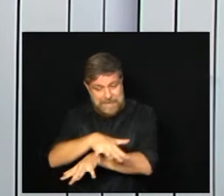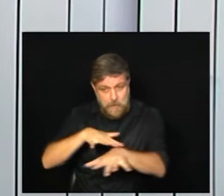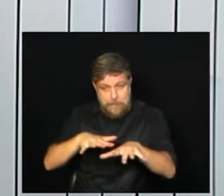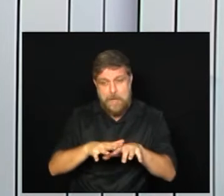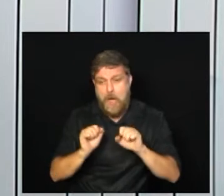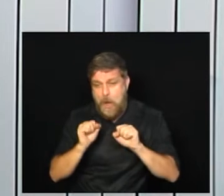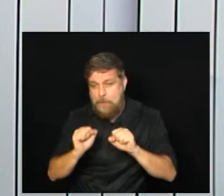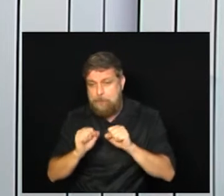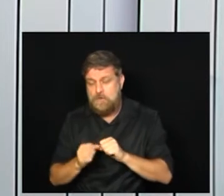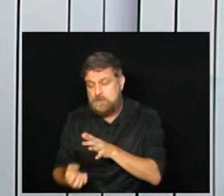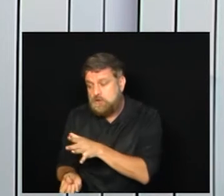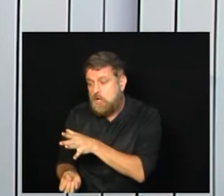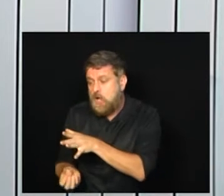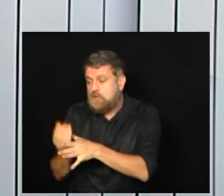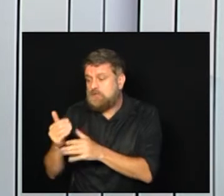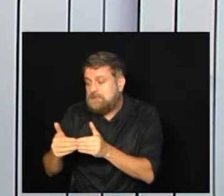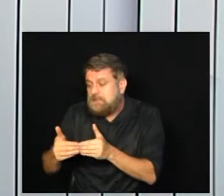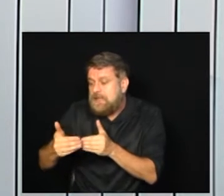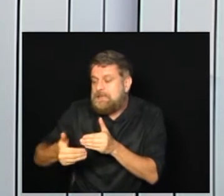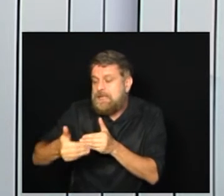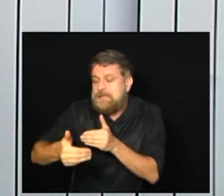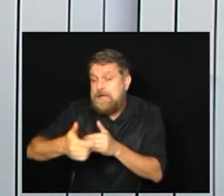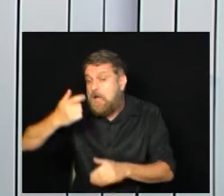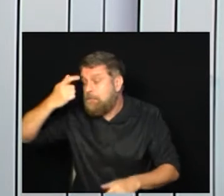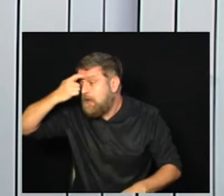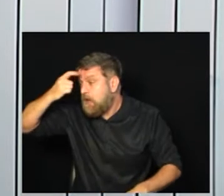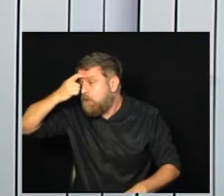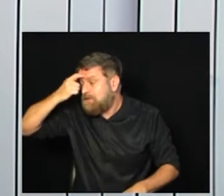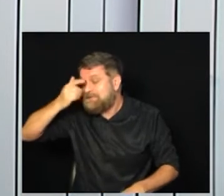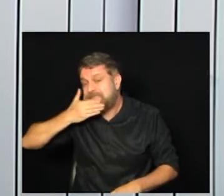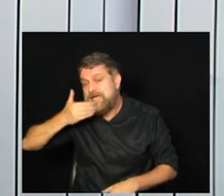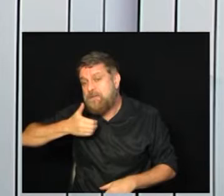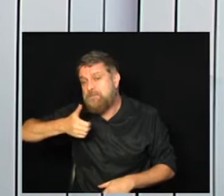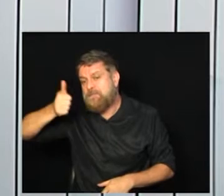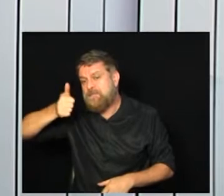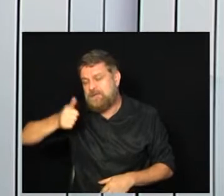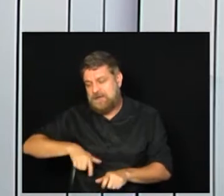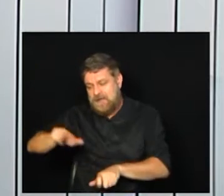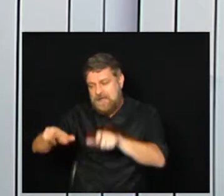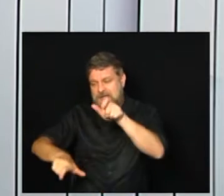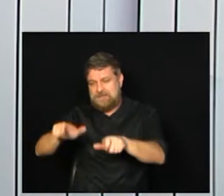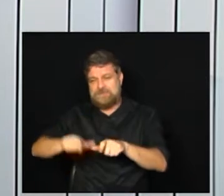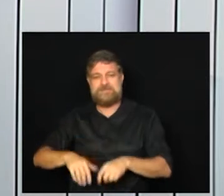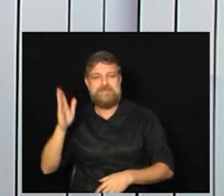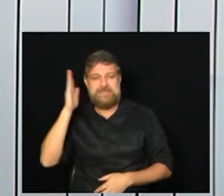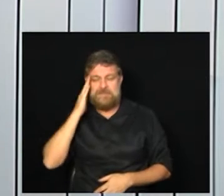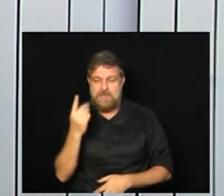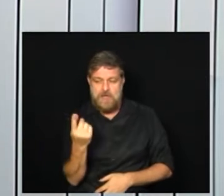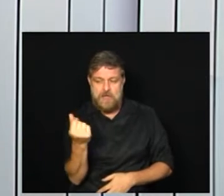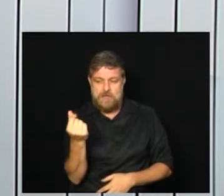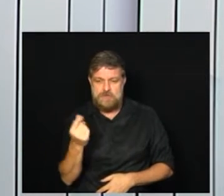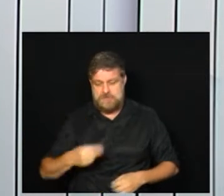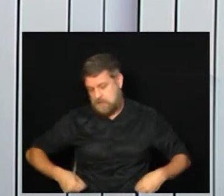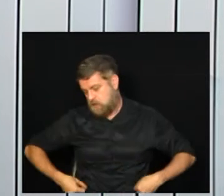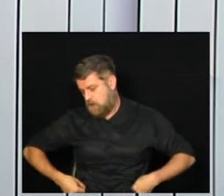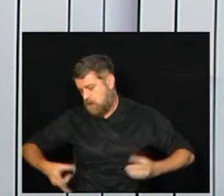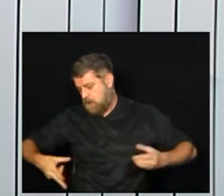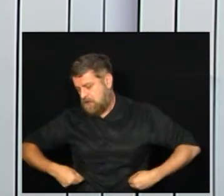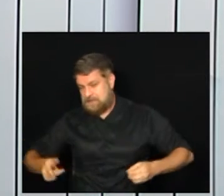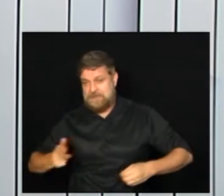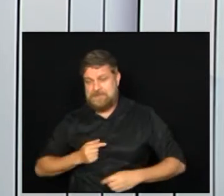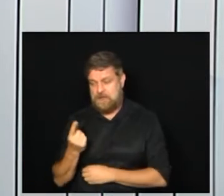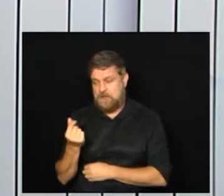pode nascer daí uma consciência maior das pessoas em direcionar melhor e organizar a